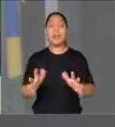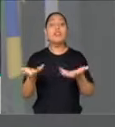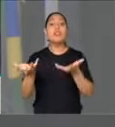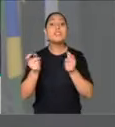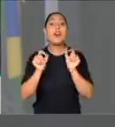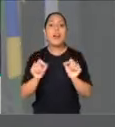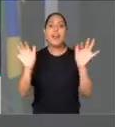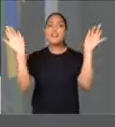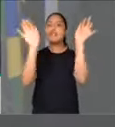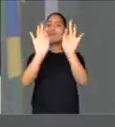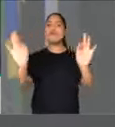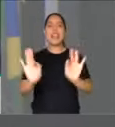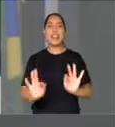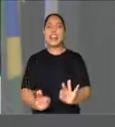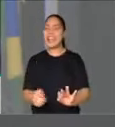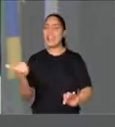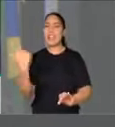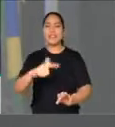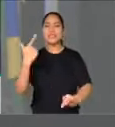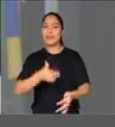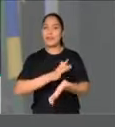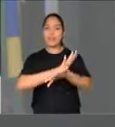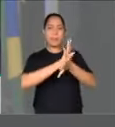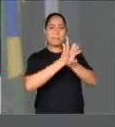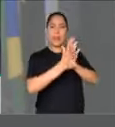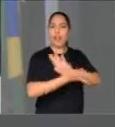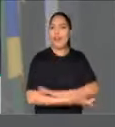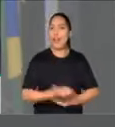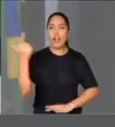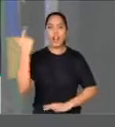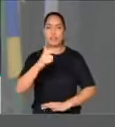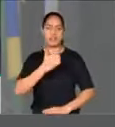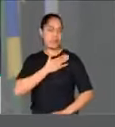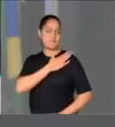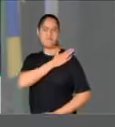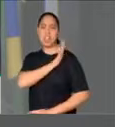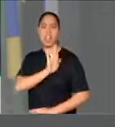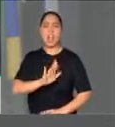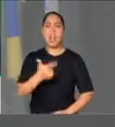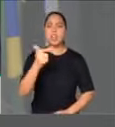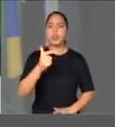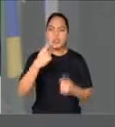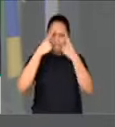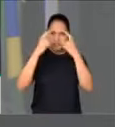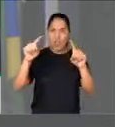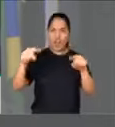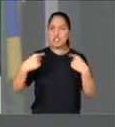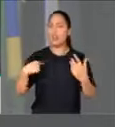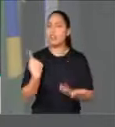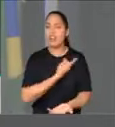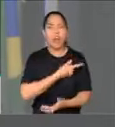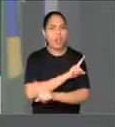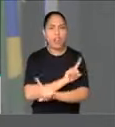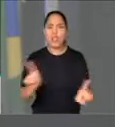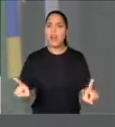feliz, sem preconceito, sem discriminação e sem violência. É isso que nós queremos.